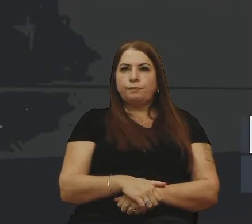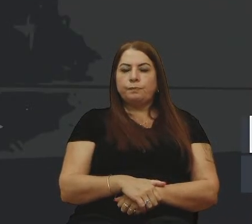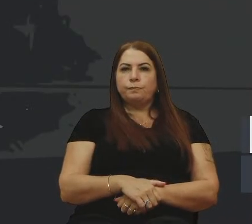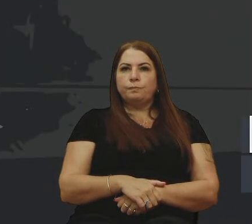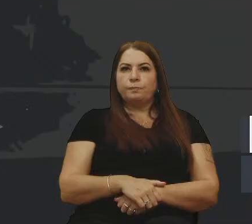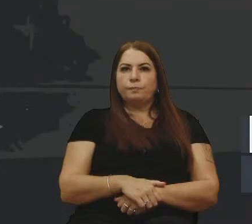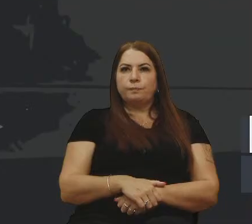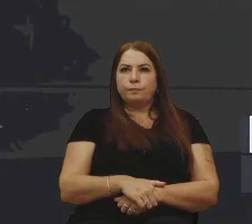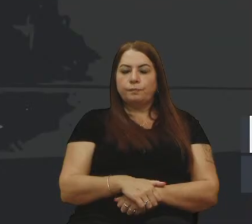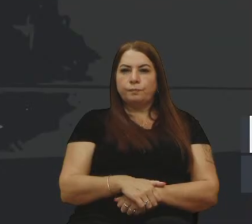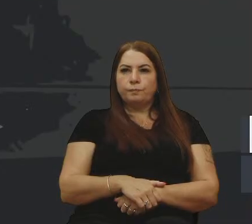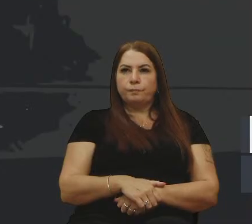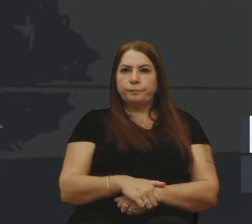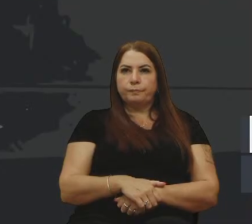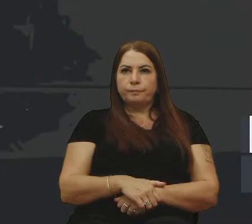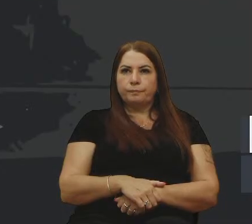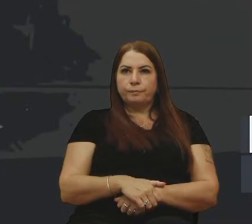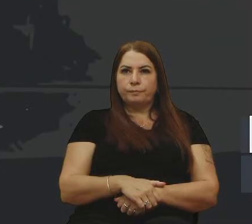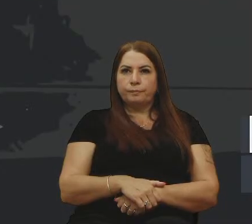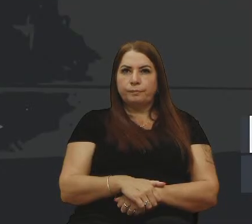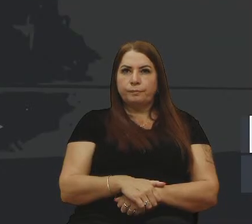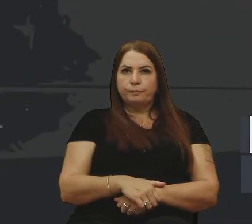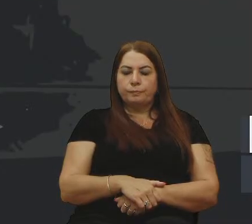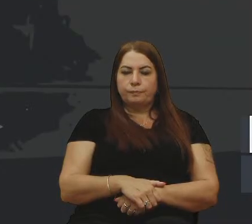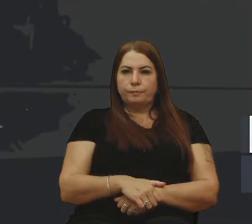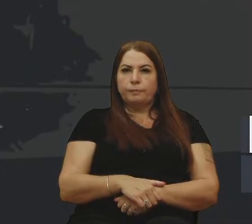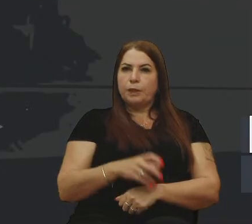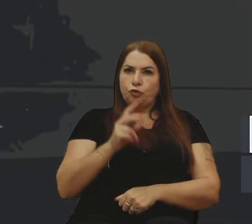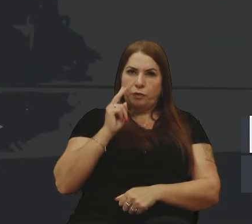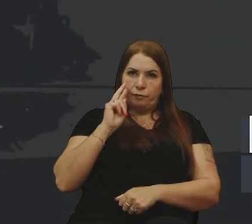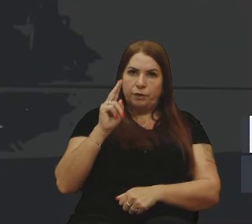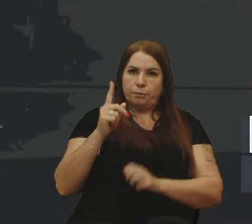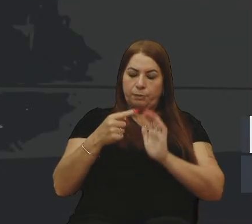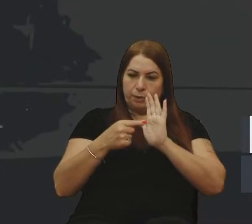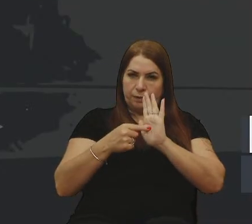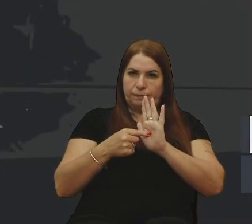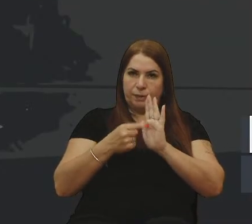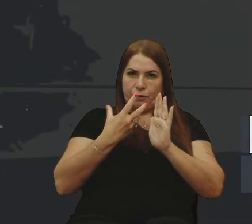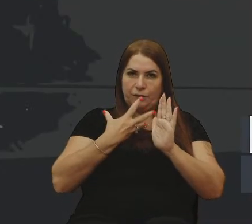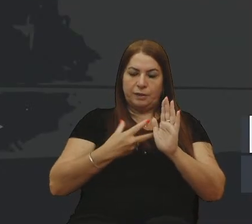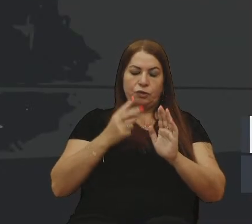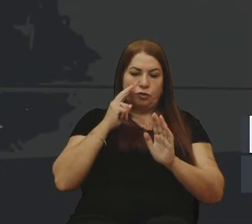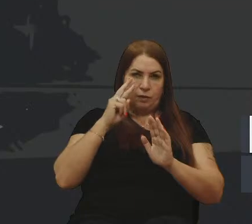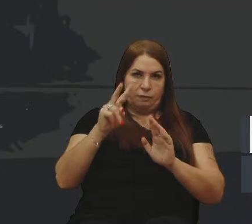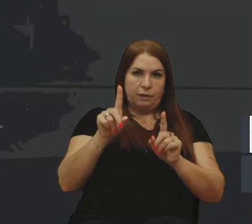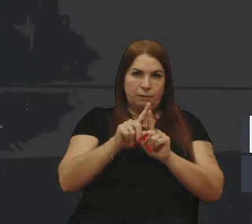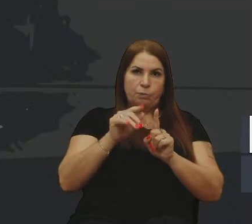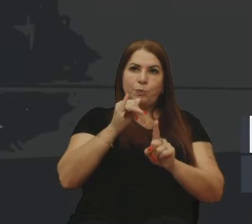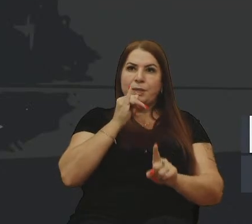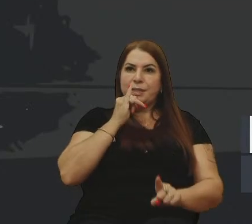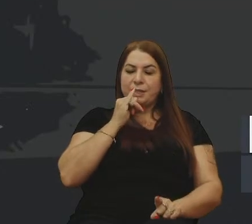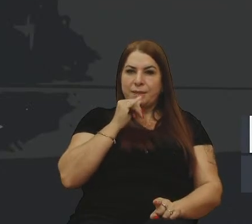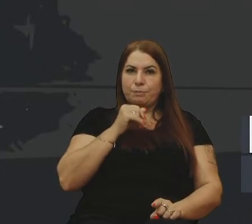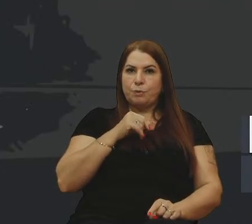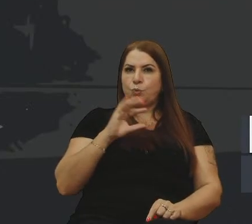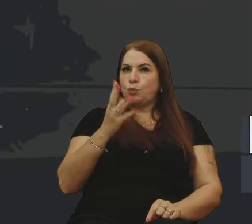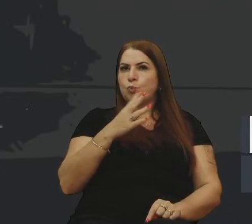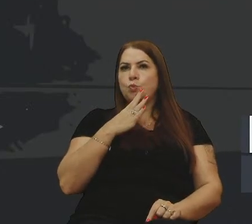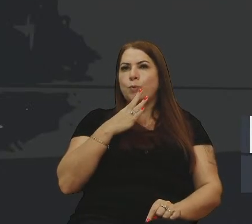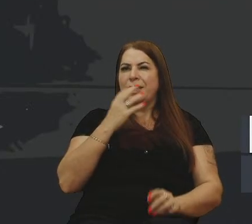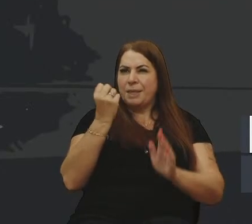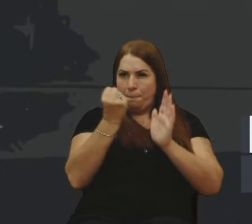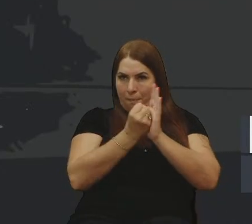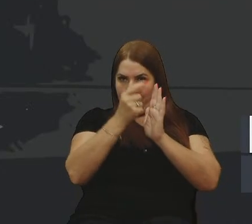Pode passar. E eu vou dar o exemplo de clareza. Quem já viu minha apresentação já está cansado de ver isso aqui, mas é um exemplo que eu gosto de trazer. Todo mundo conhece essa